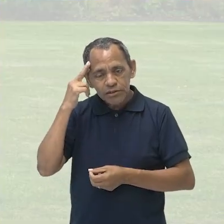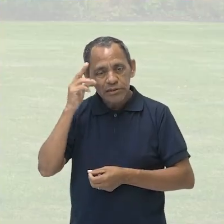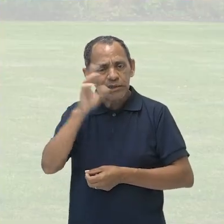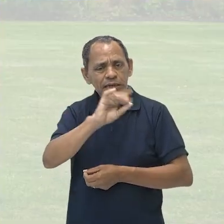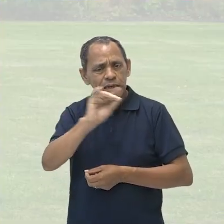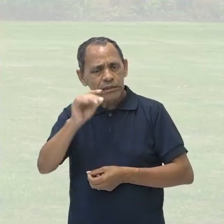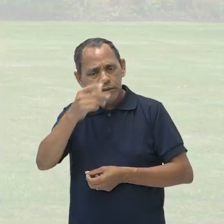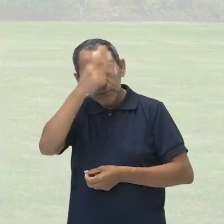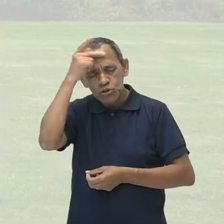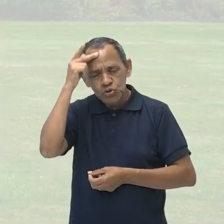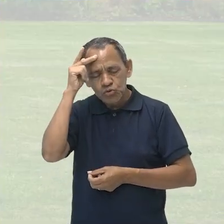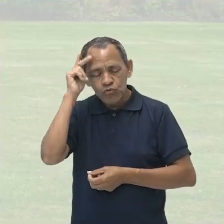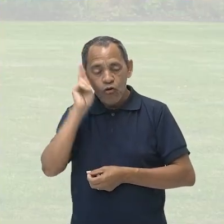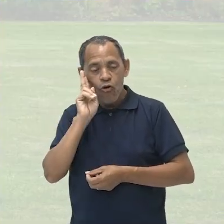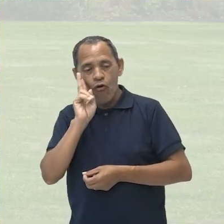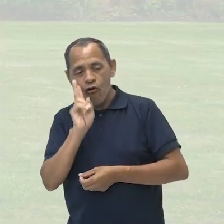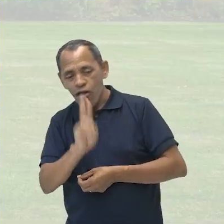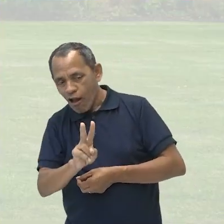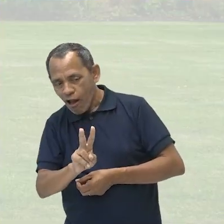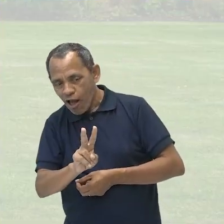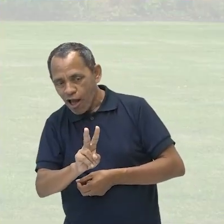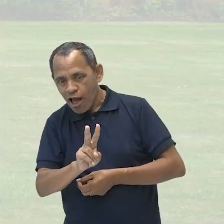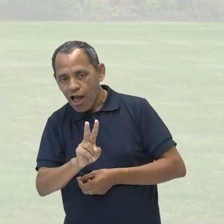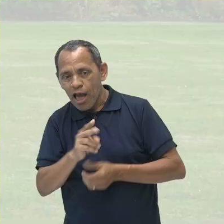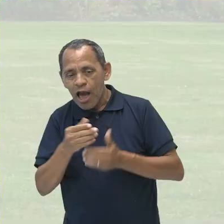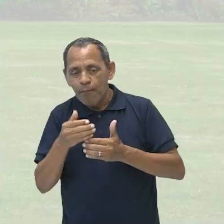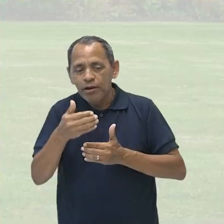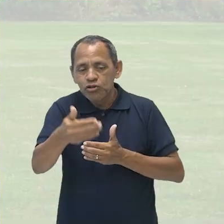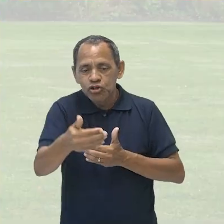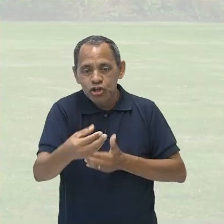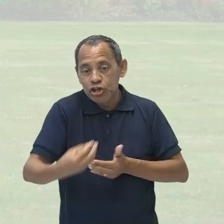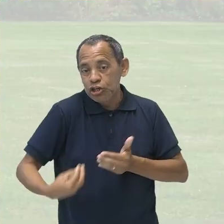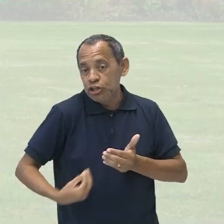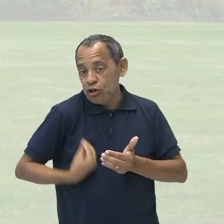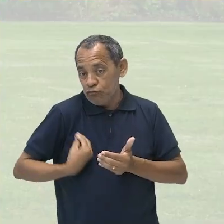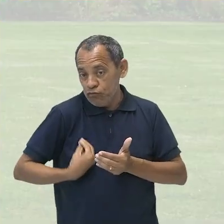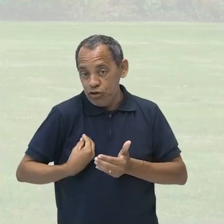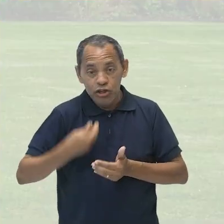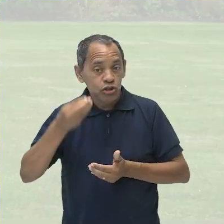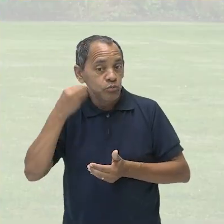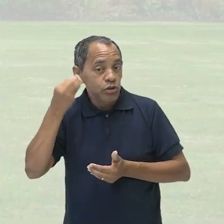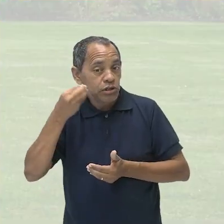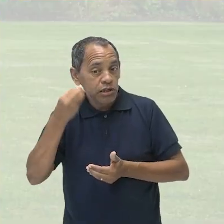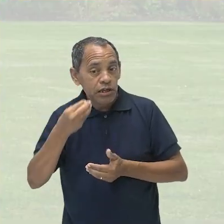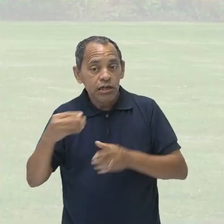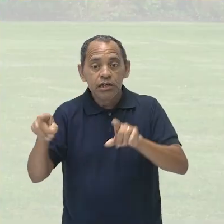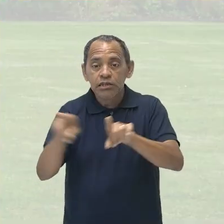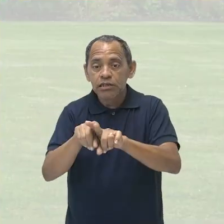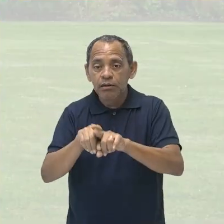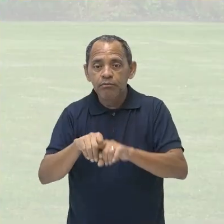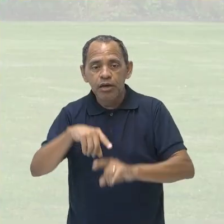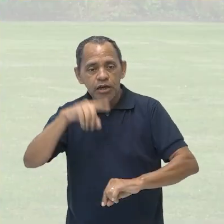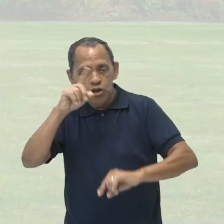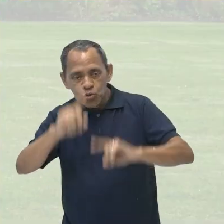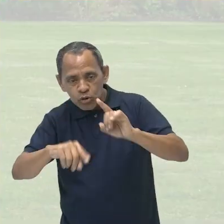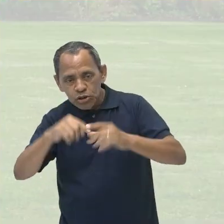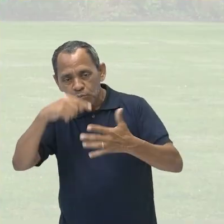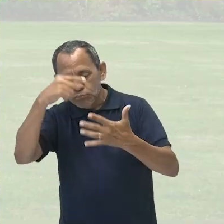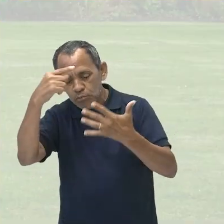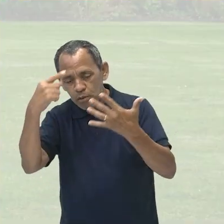encarar o fato a partir da sua própria vivência, a partir da sua própria experiência e a partir dos elementos em que ele